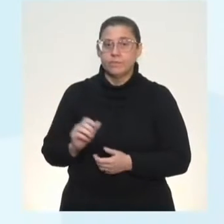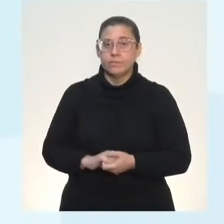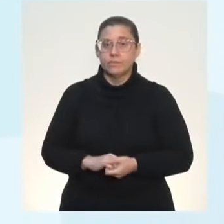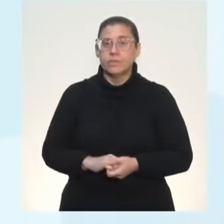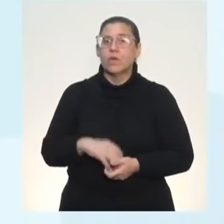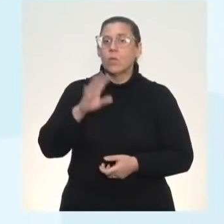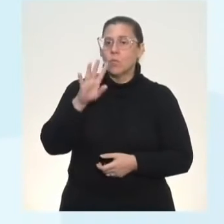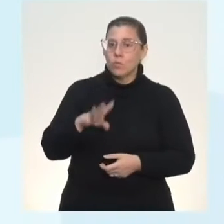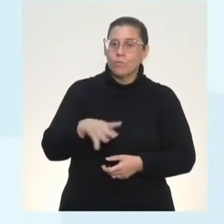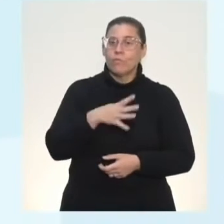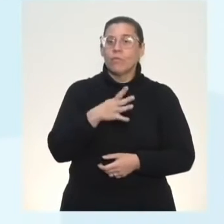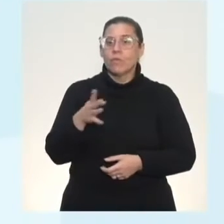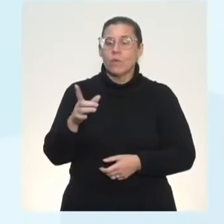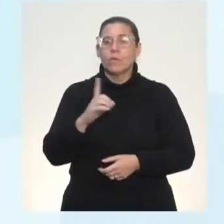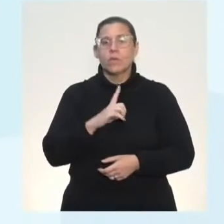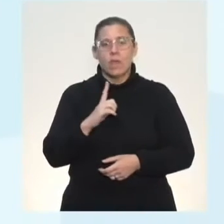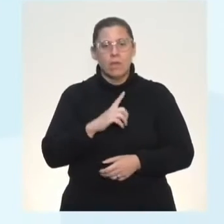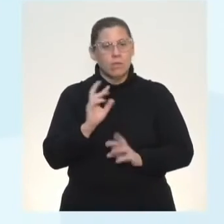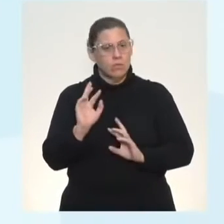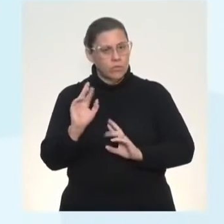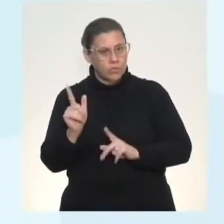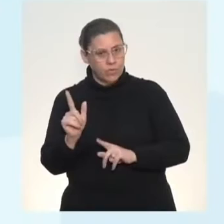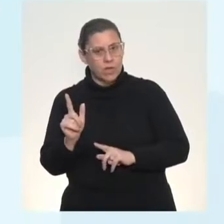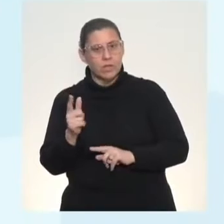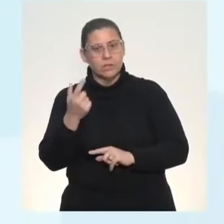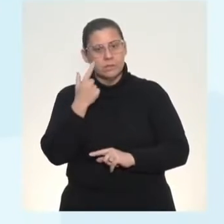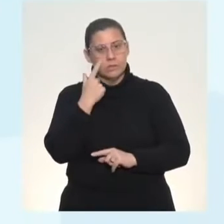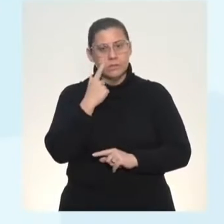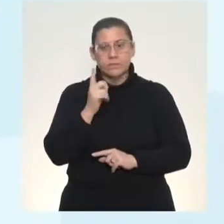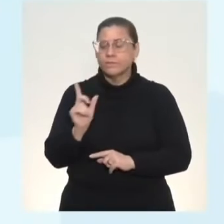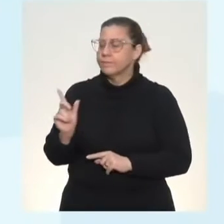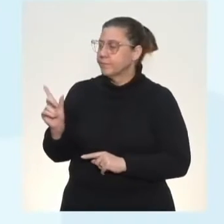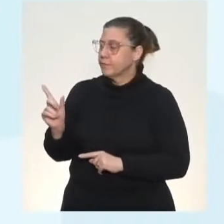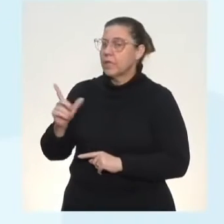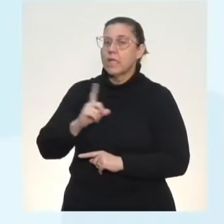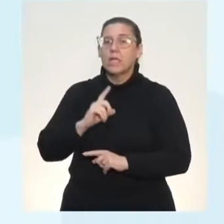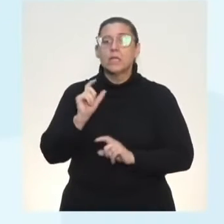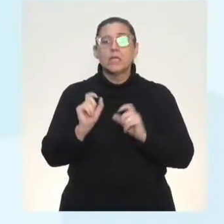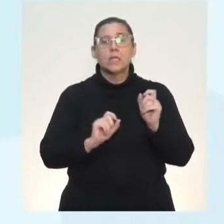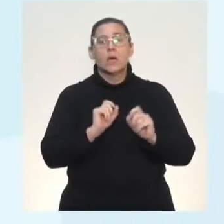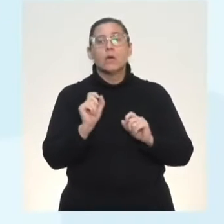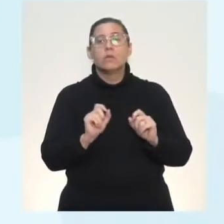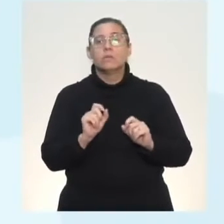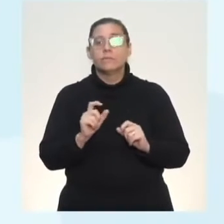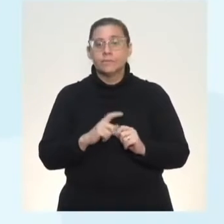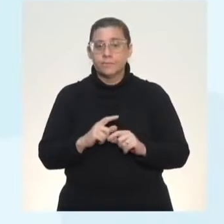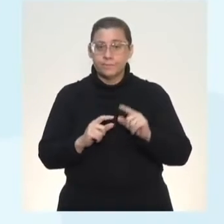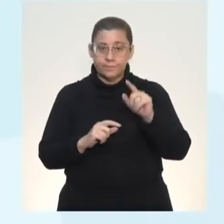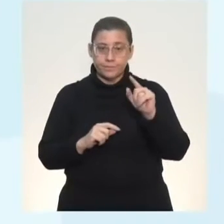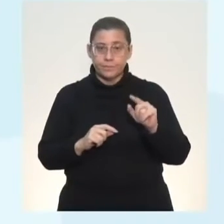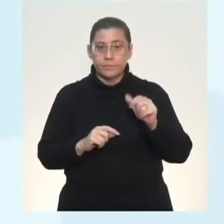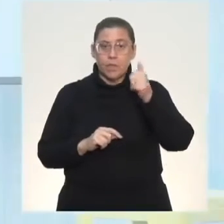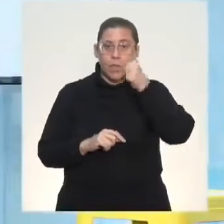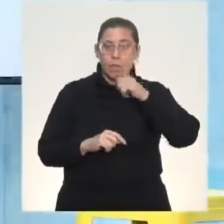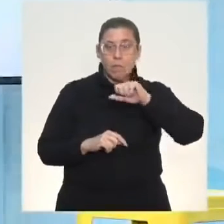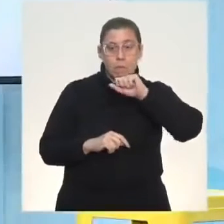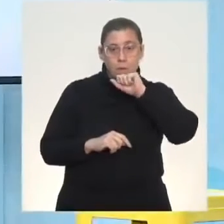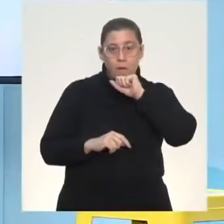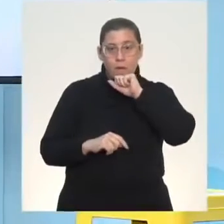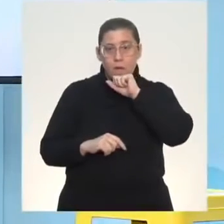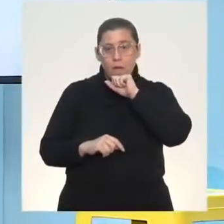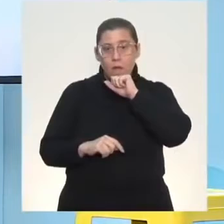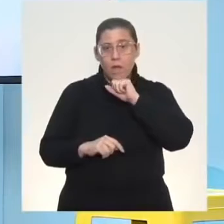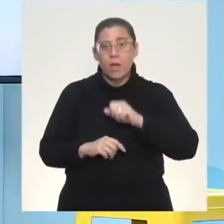Tem no seu material um pouquinho diferente, mas bem elaborado. Mas o que você tem que entender? aqui está representando a mãe, aqui